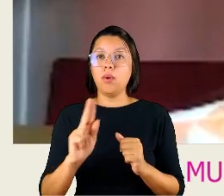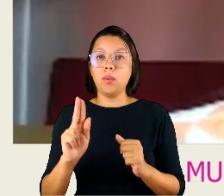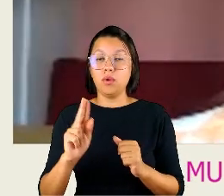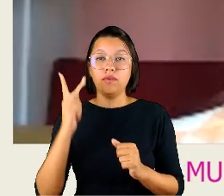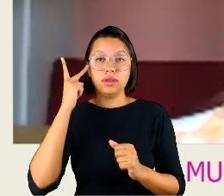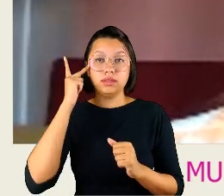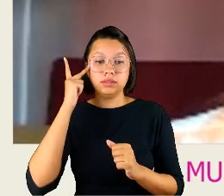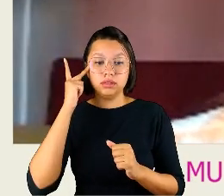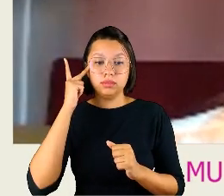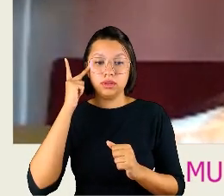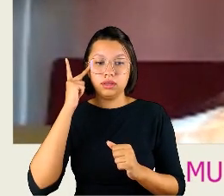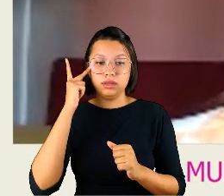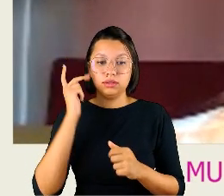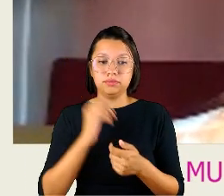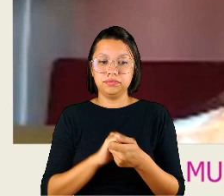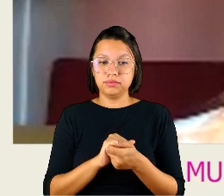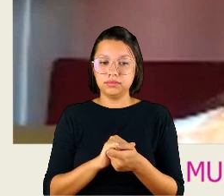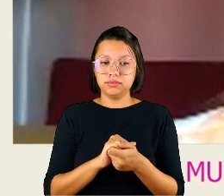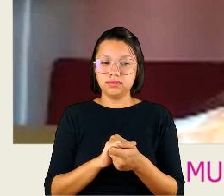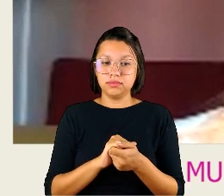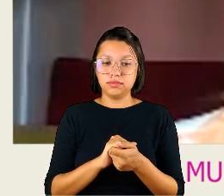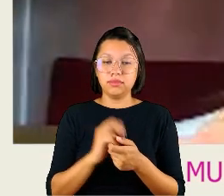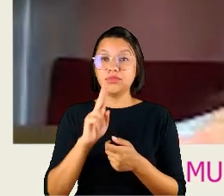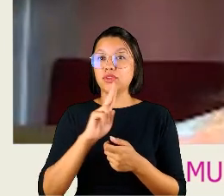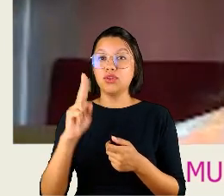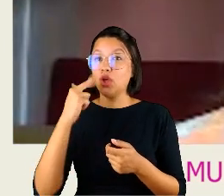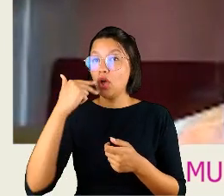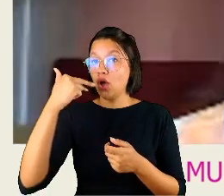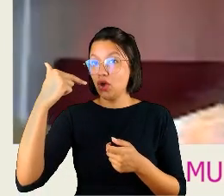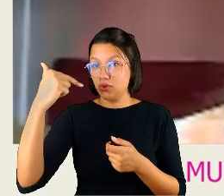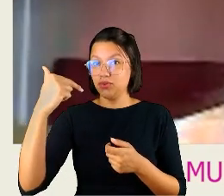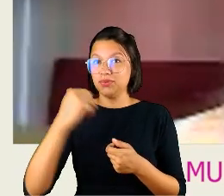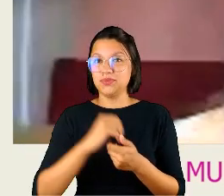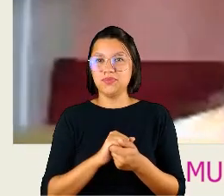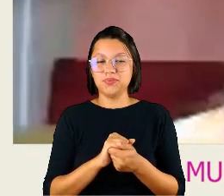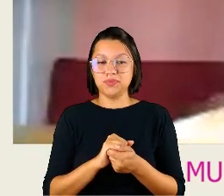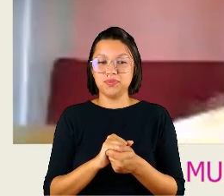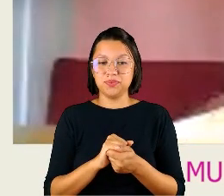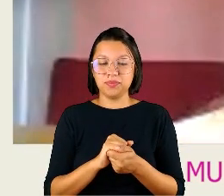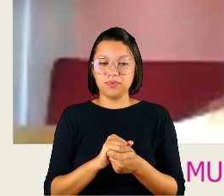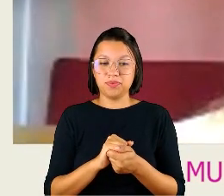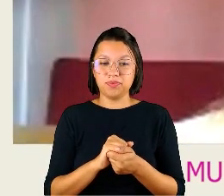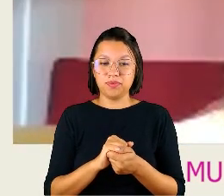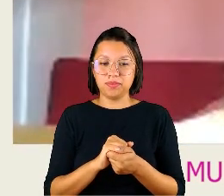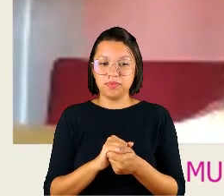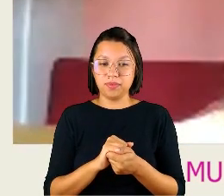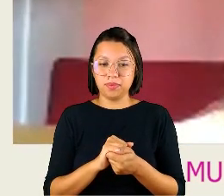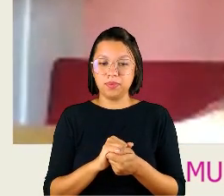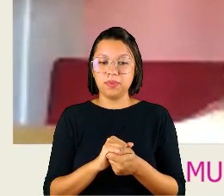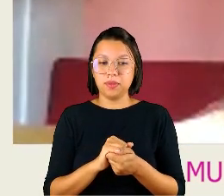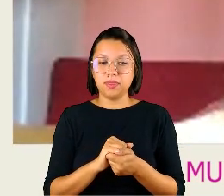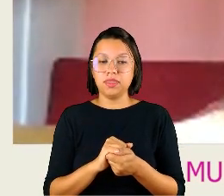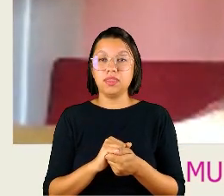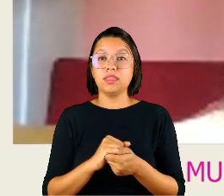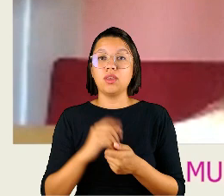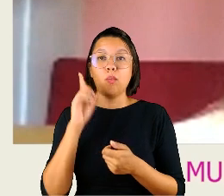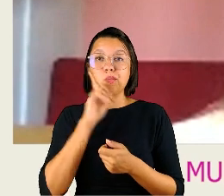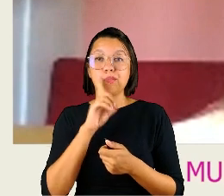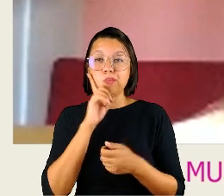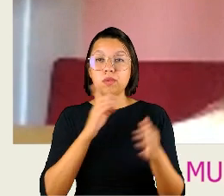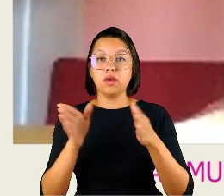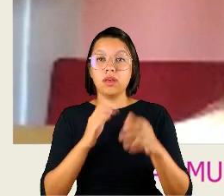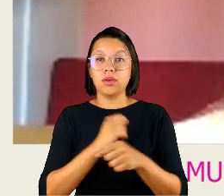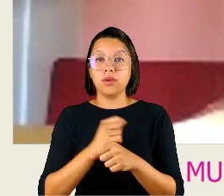Paulo, que chique agora, vou falar em inglês, Visit Scholar na Columbia Law School entre